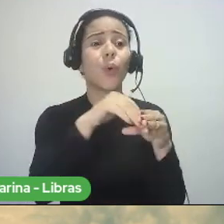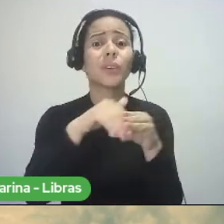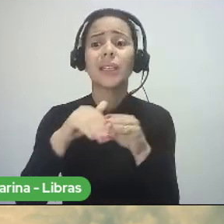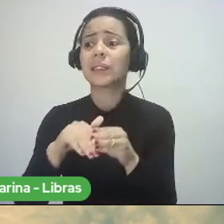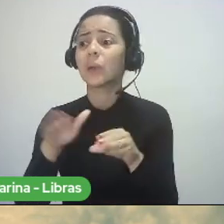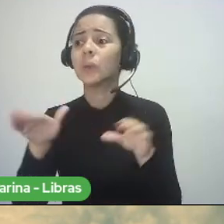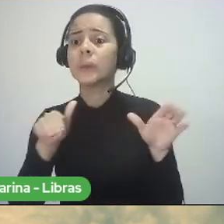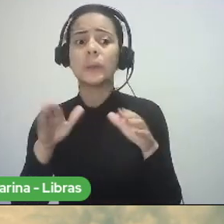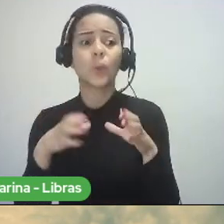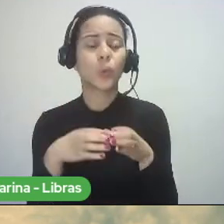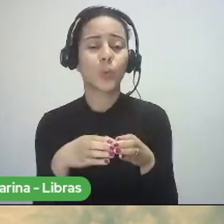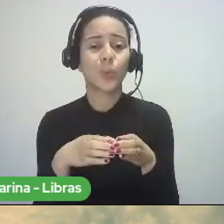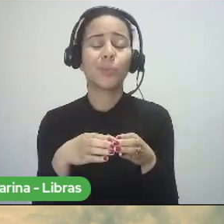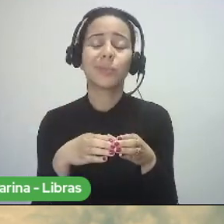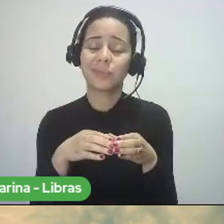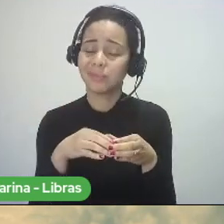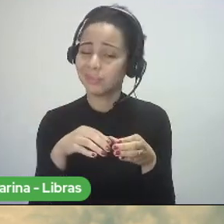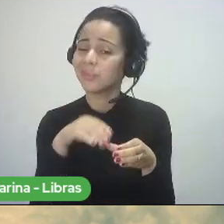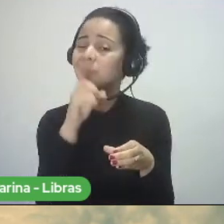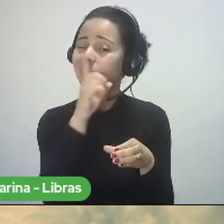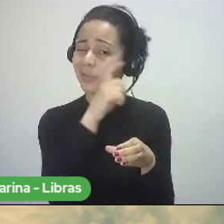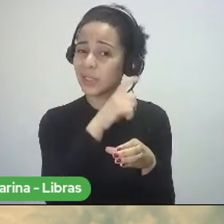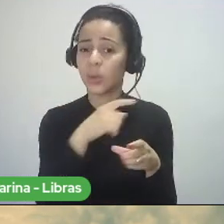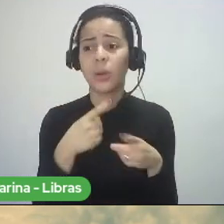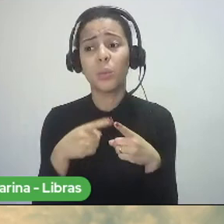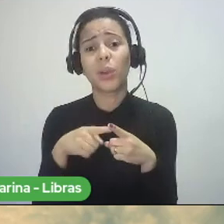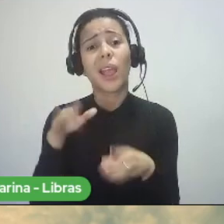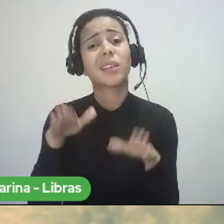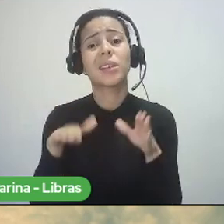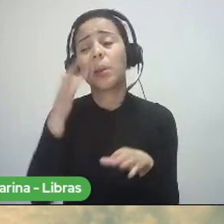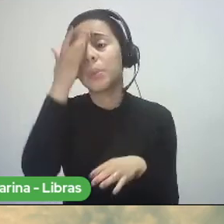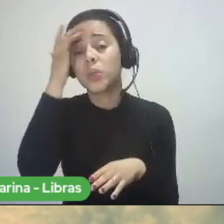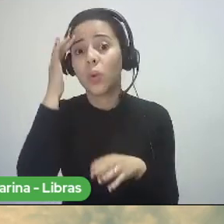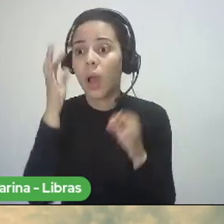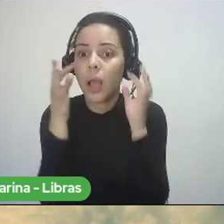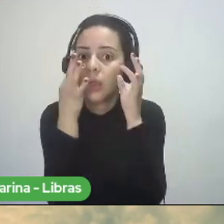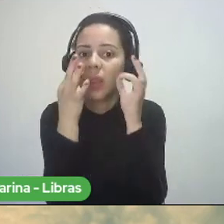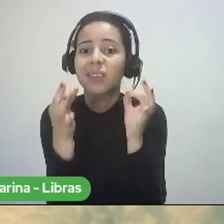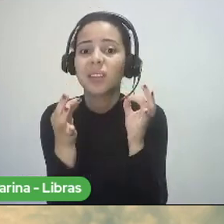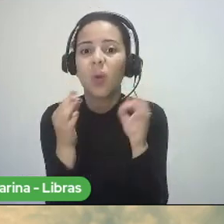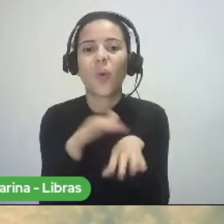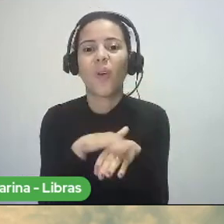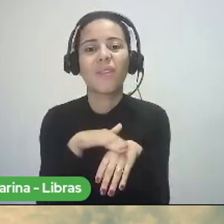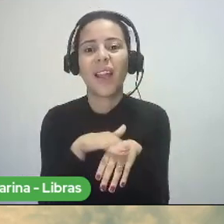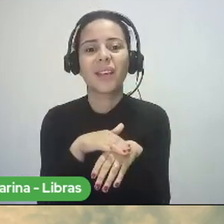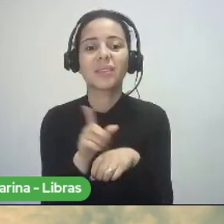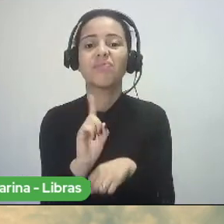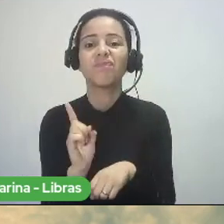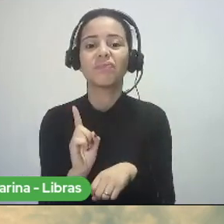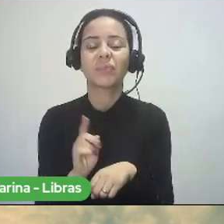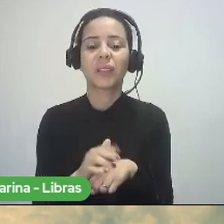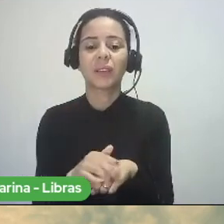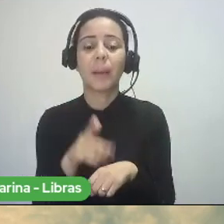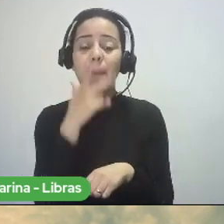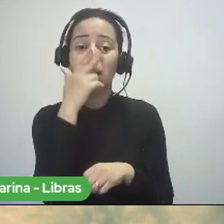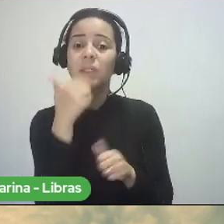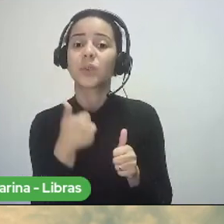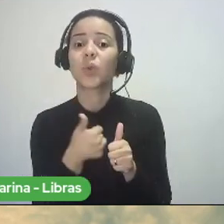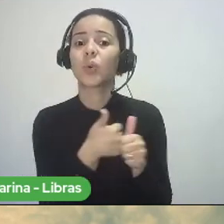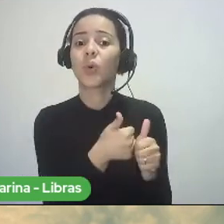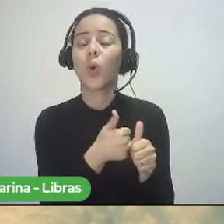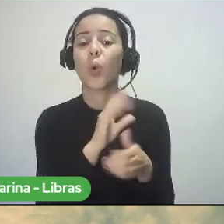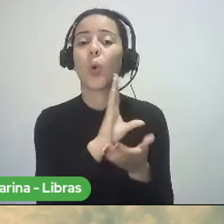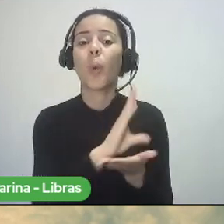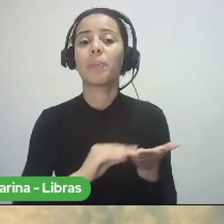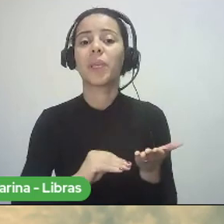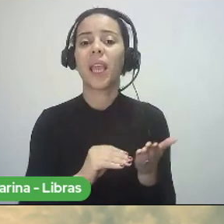agrupamento. Porque se você está um pouco desengajado na conversa e você vê seu chefe dando aquele votinho lá, você vai, vou só votar com o meu chefe, tá